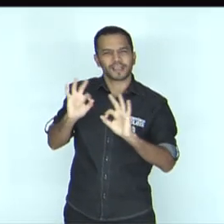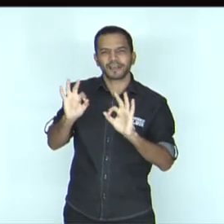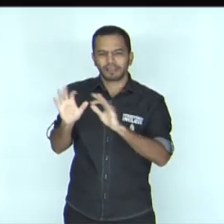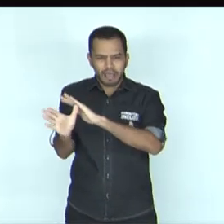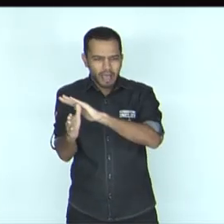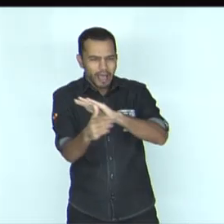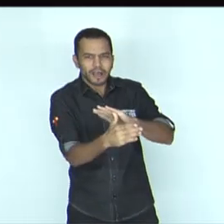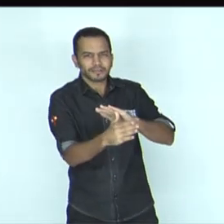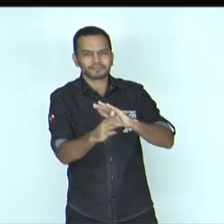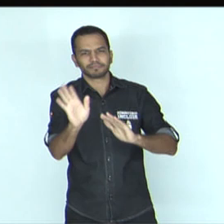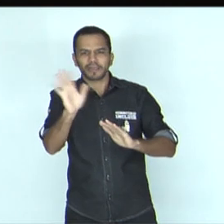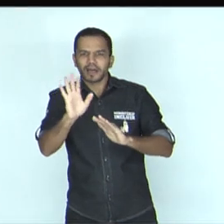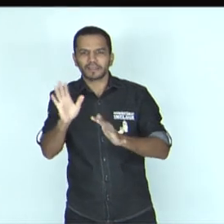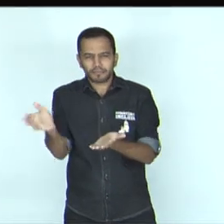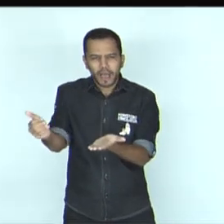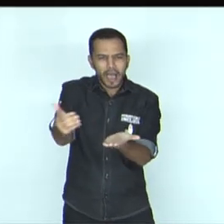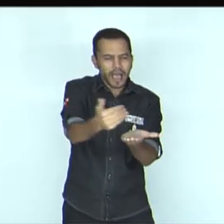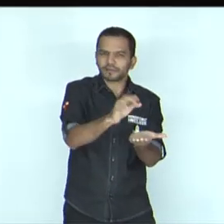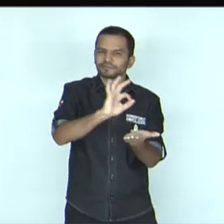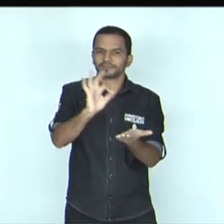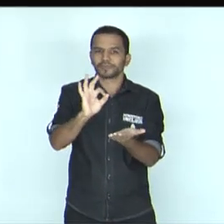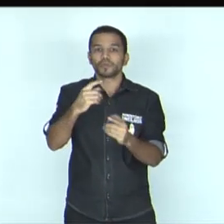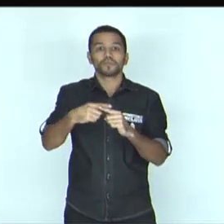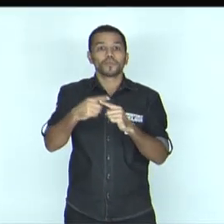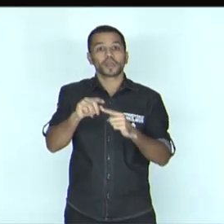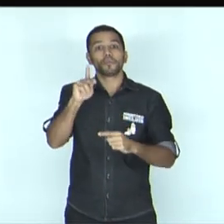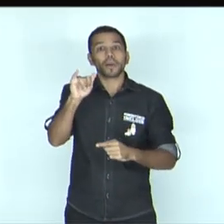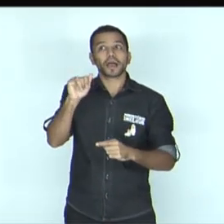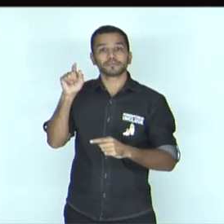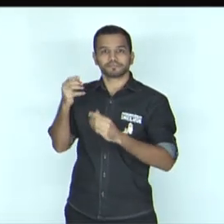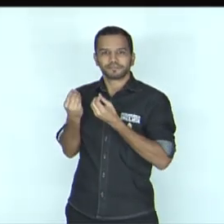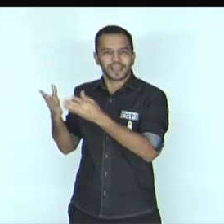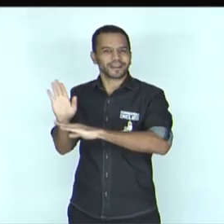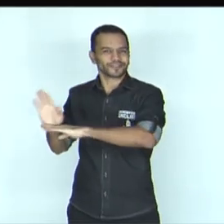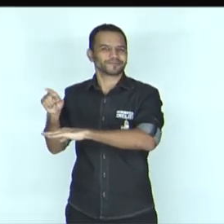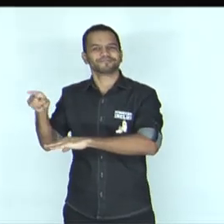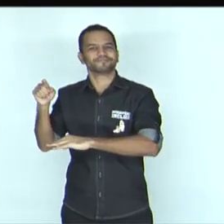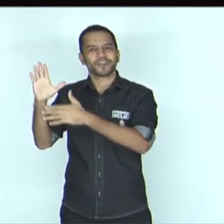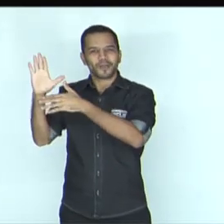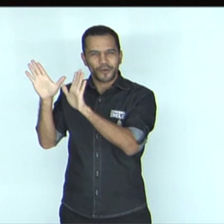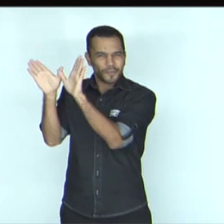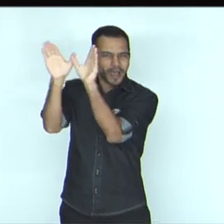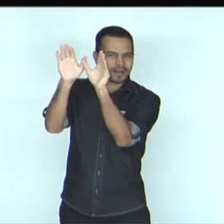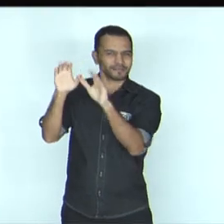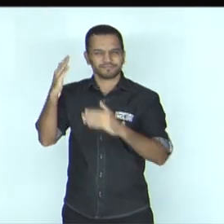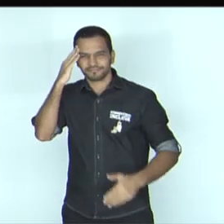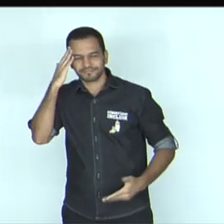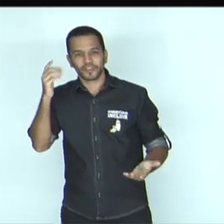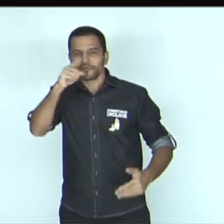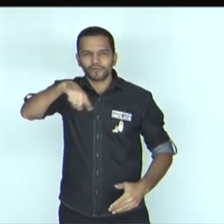Celestial as alimenta. Não têm vocês muito mais valor do que elas? quem de vocês, por mais